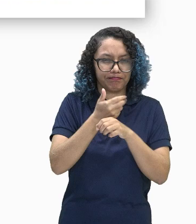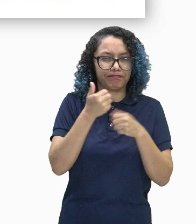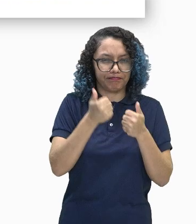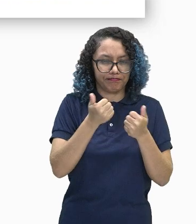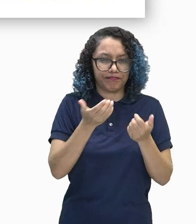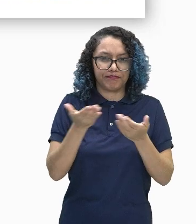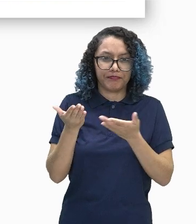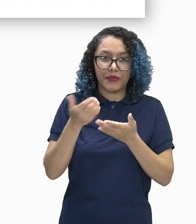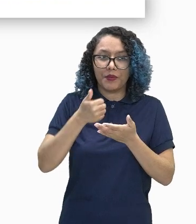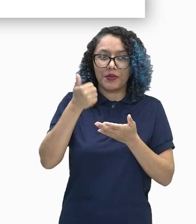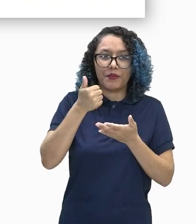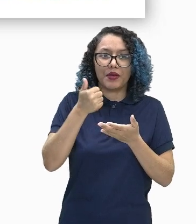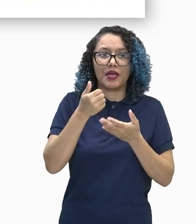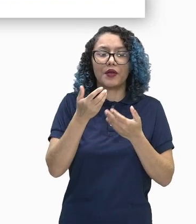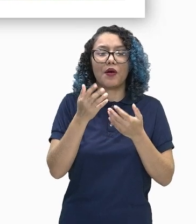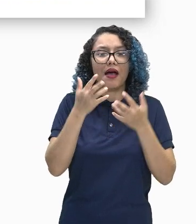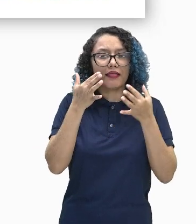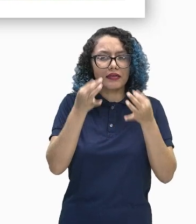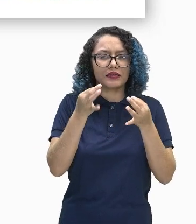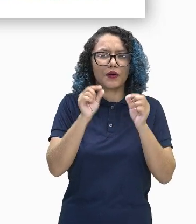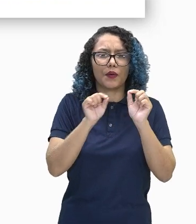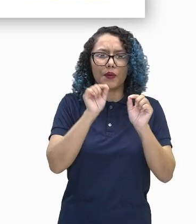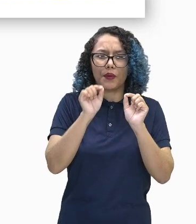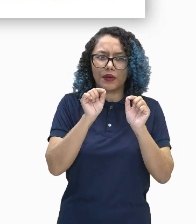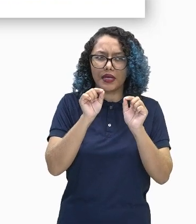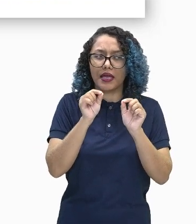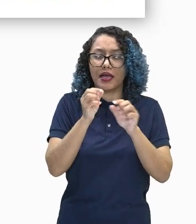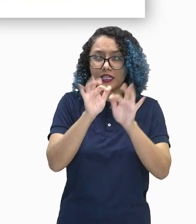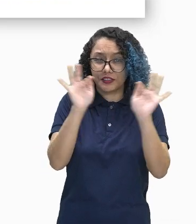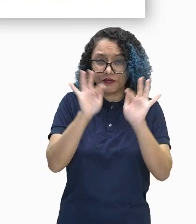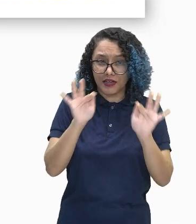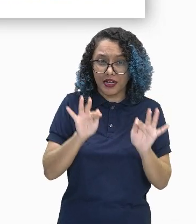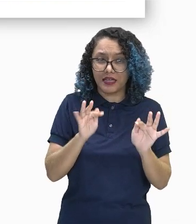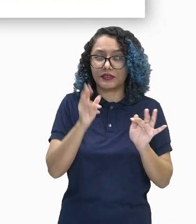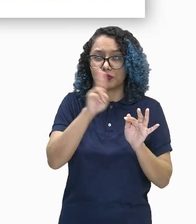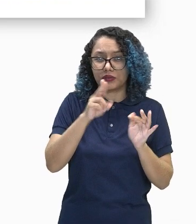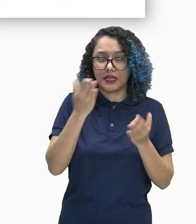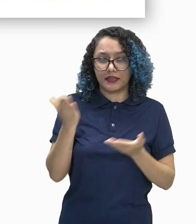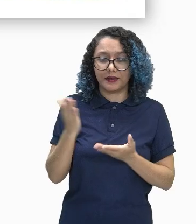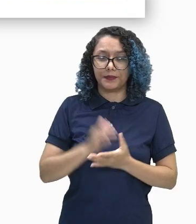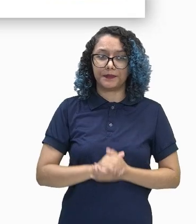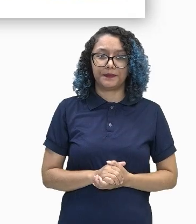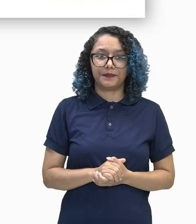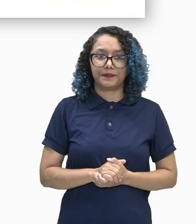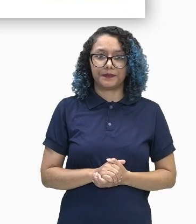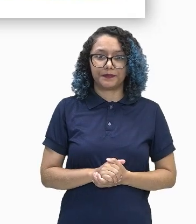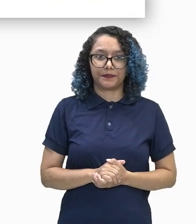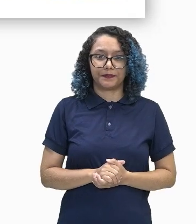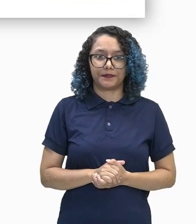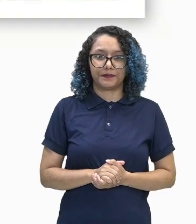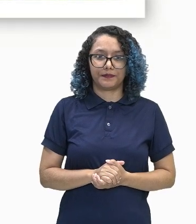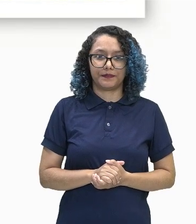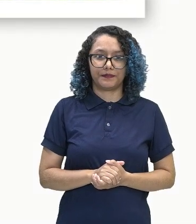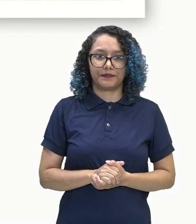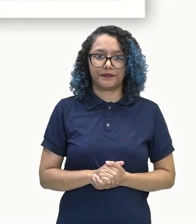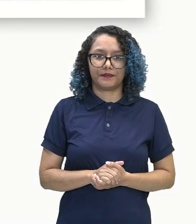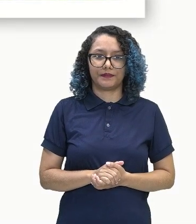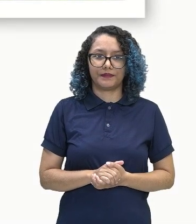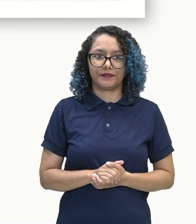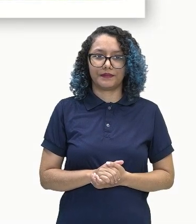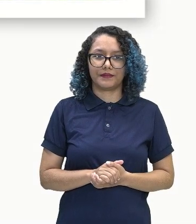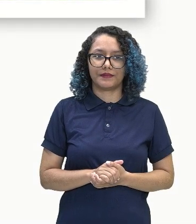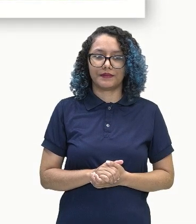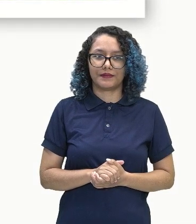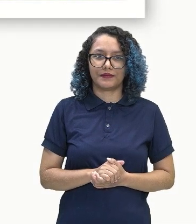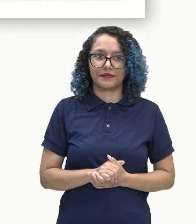aqui. Primeiro, observando as expressões aqui utilizadas, né? Então, veja aqui, ó. As you know,